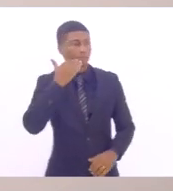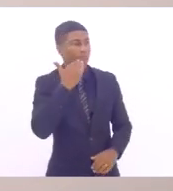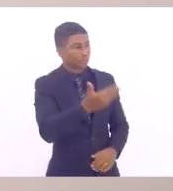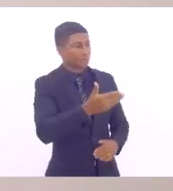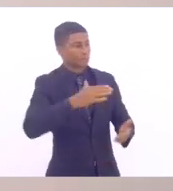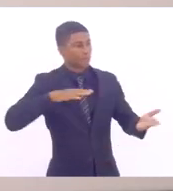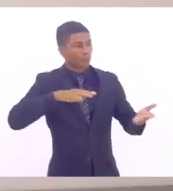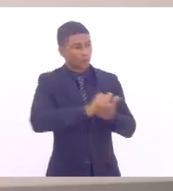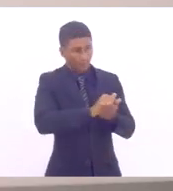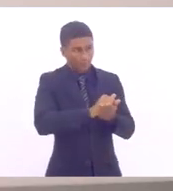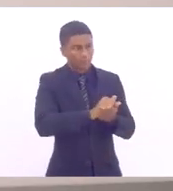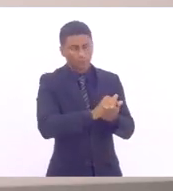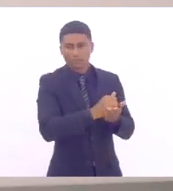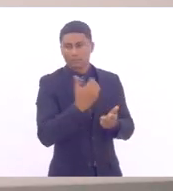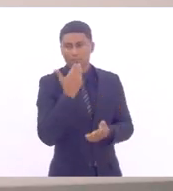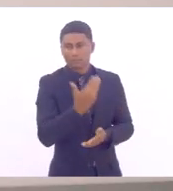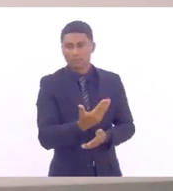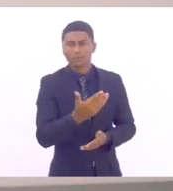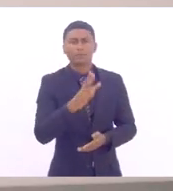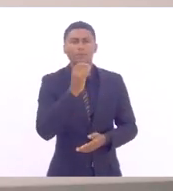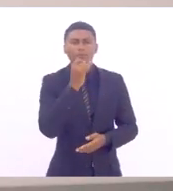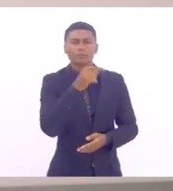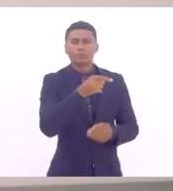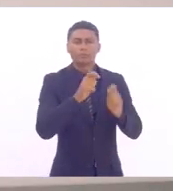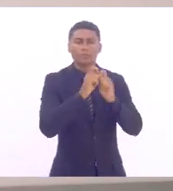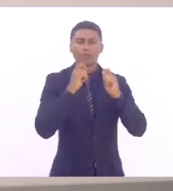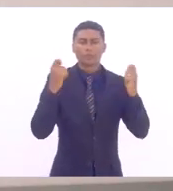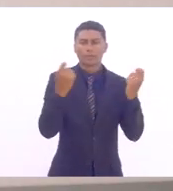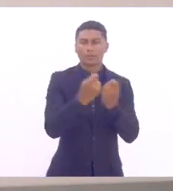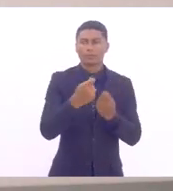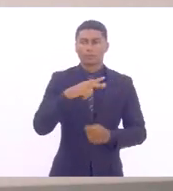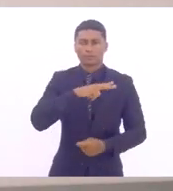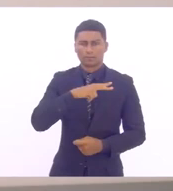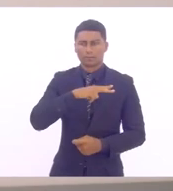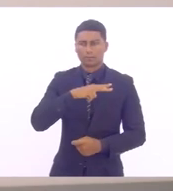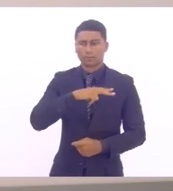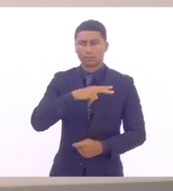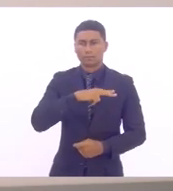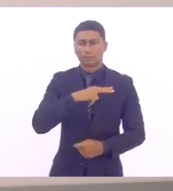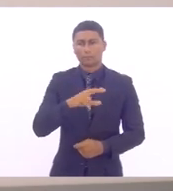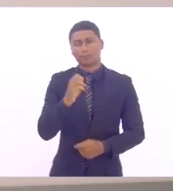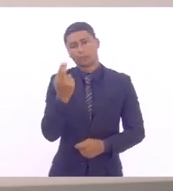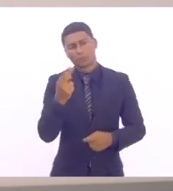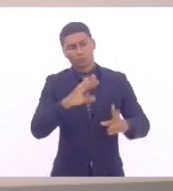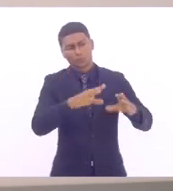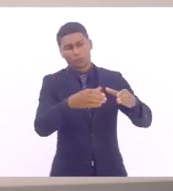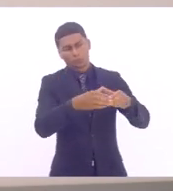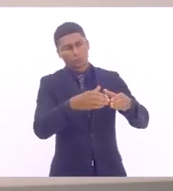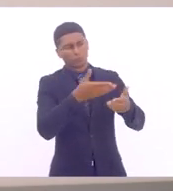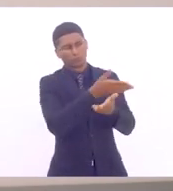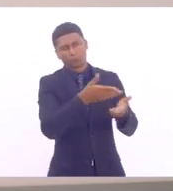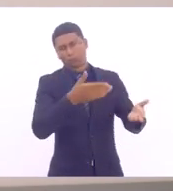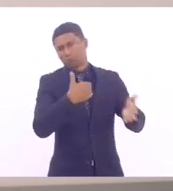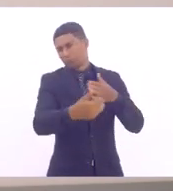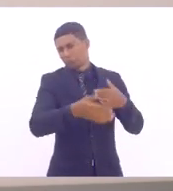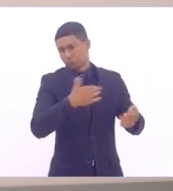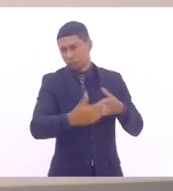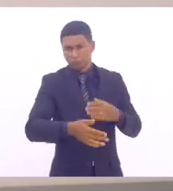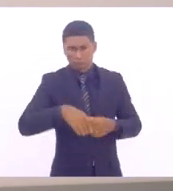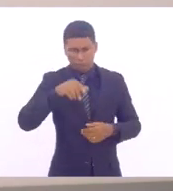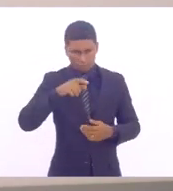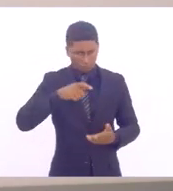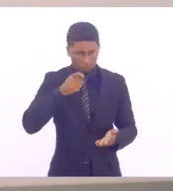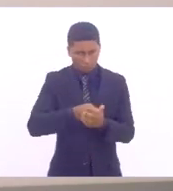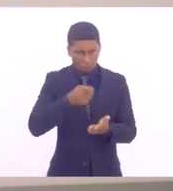por uma associação que, privada ou uma organização, seja ela qual for, isso é